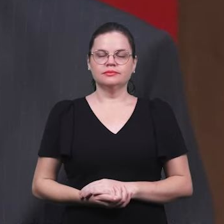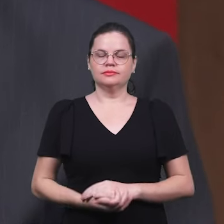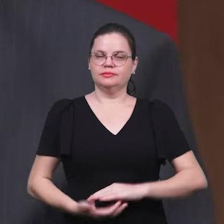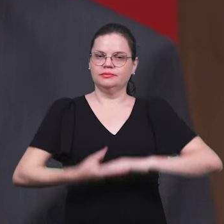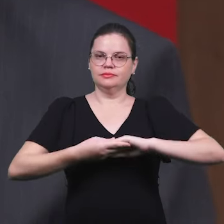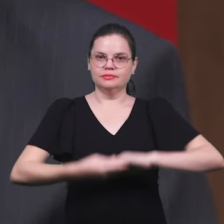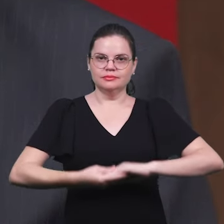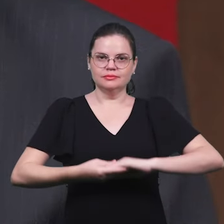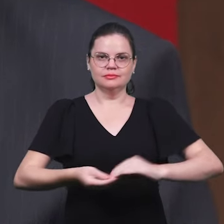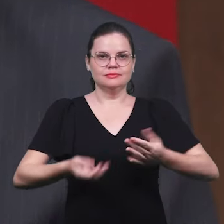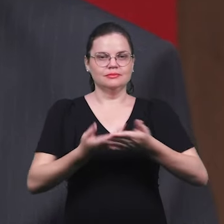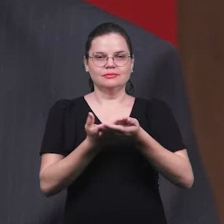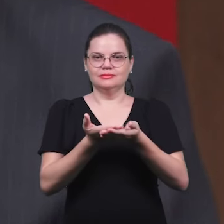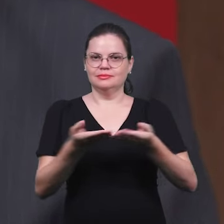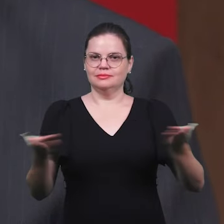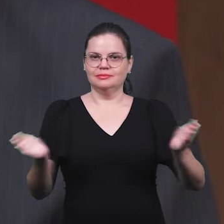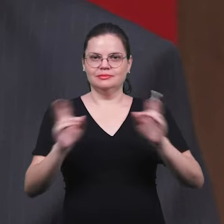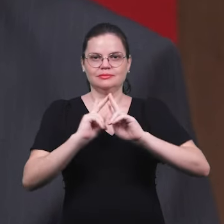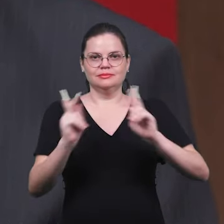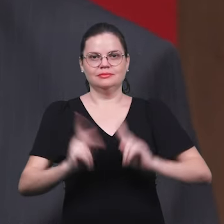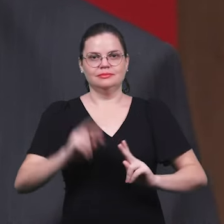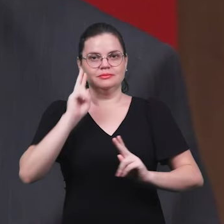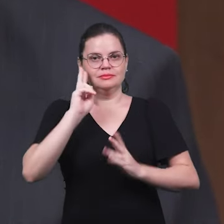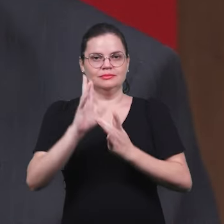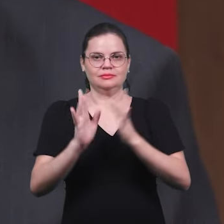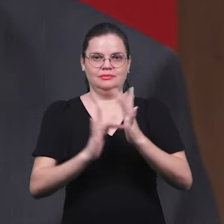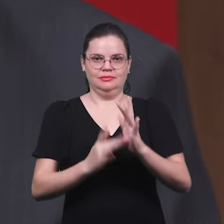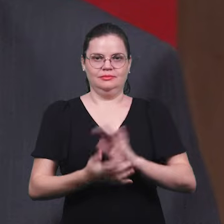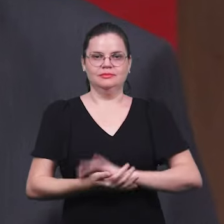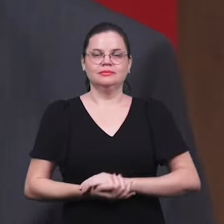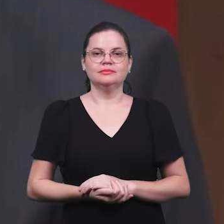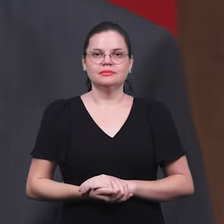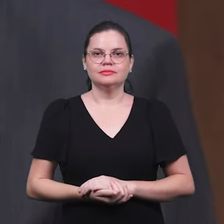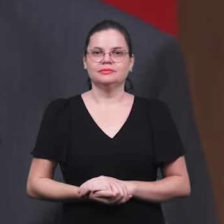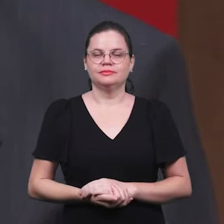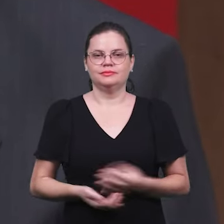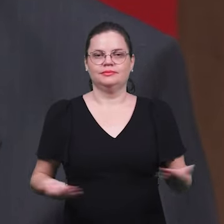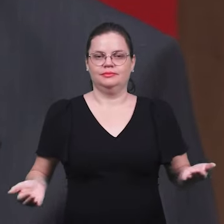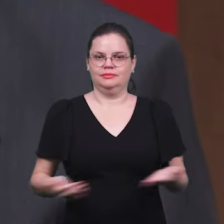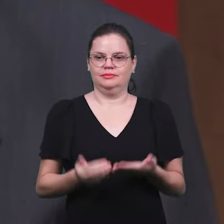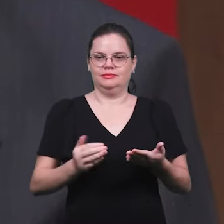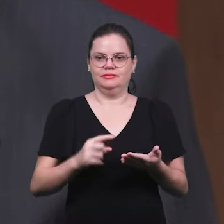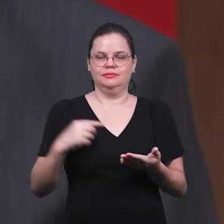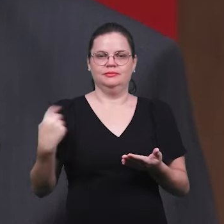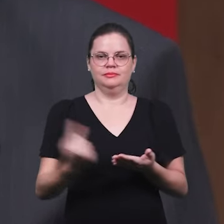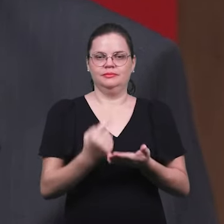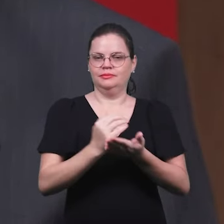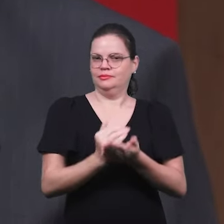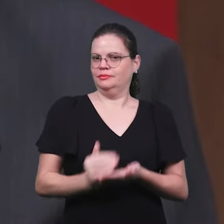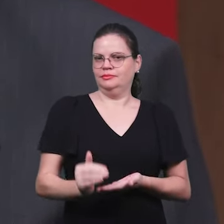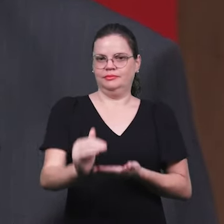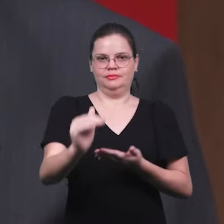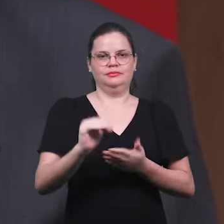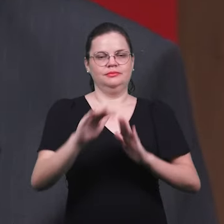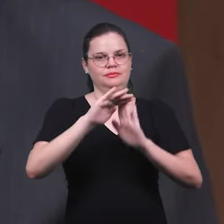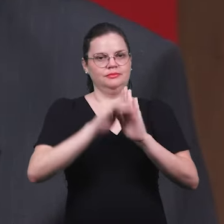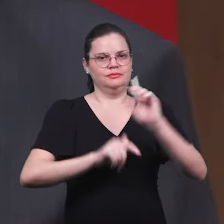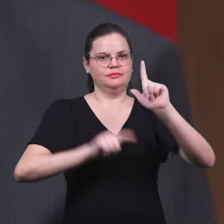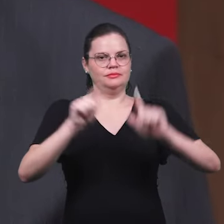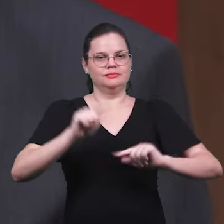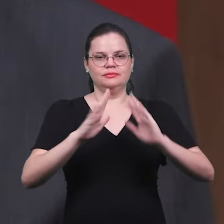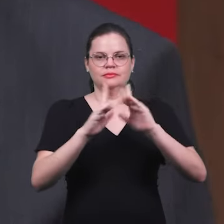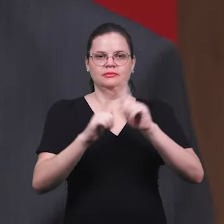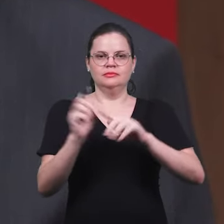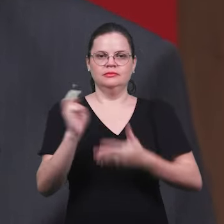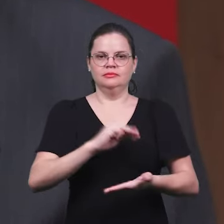Nós saudamos a todos com a paz do Senhor Jesus. Estamos no programa da Igreja Cristã Maranata,